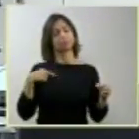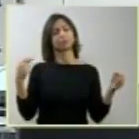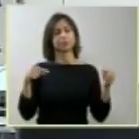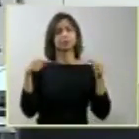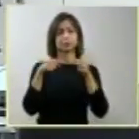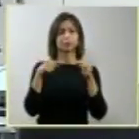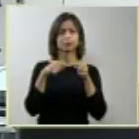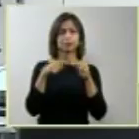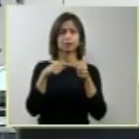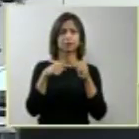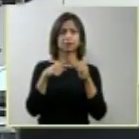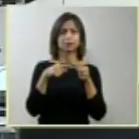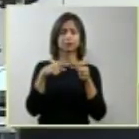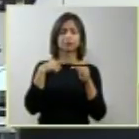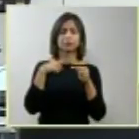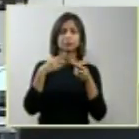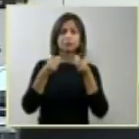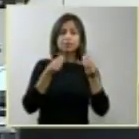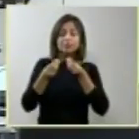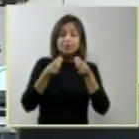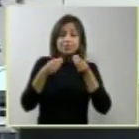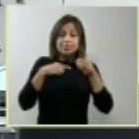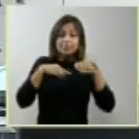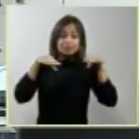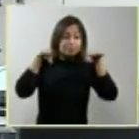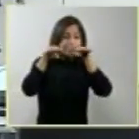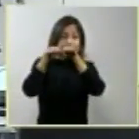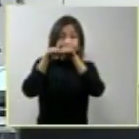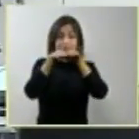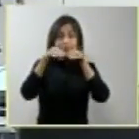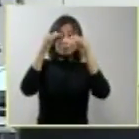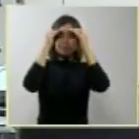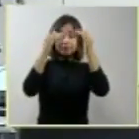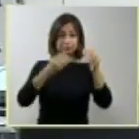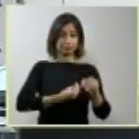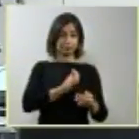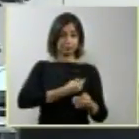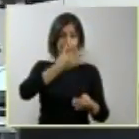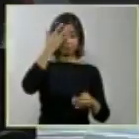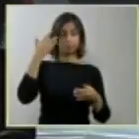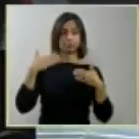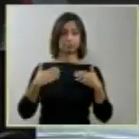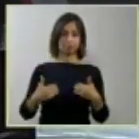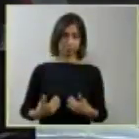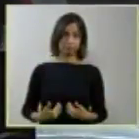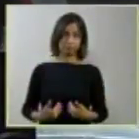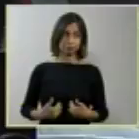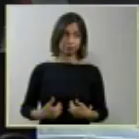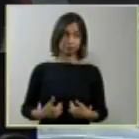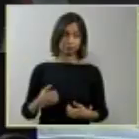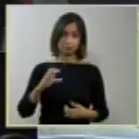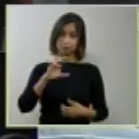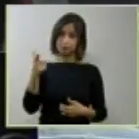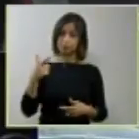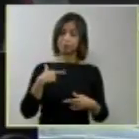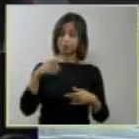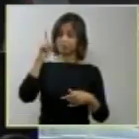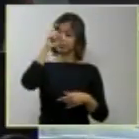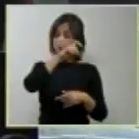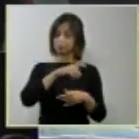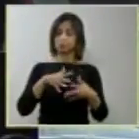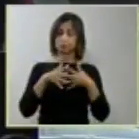dar o mesmo, pelo menos o mesmo nível de piso de respeito ao direito à vida de um ser humano, que é claro, muito mais complexo e muito